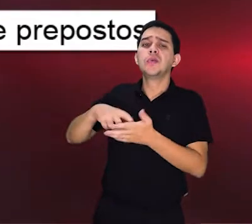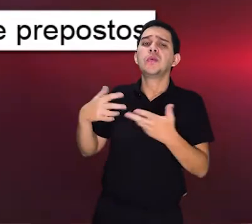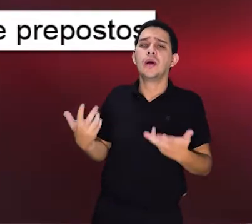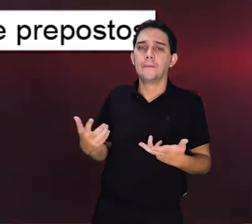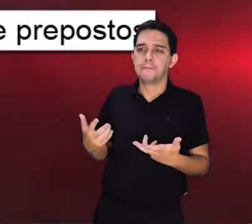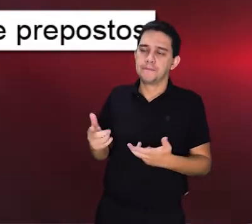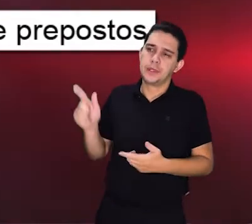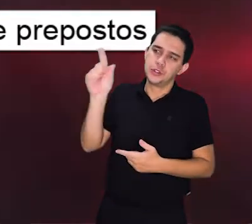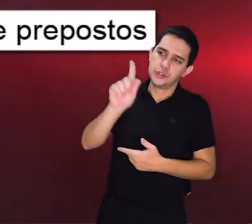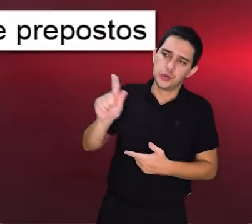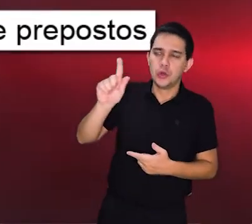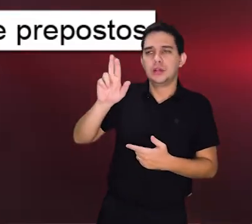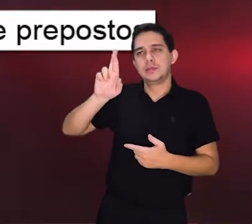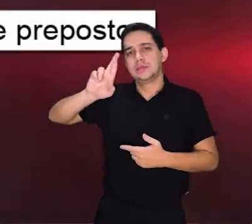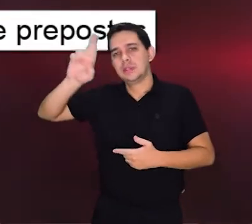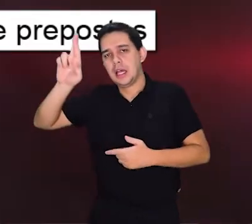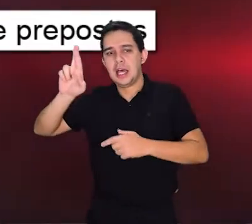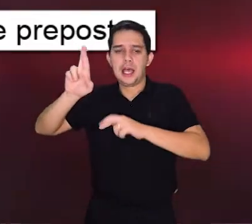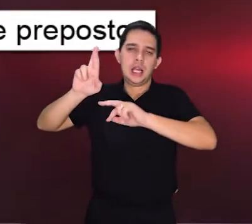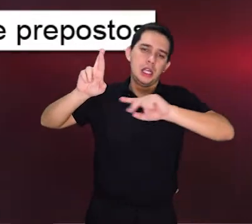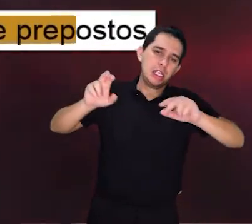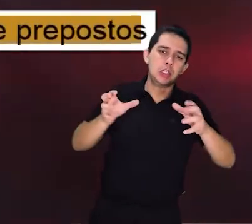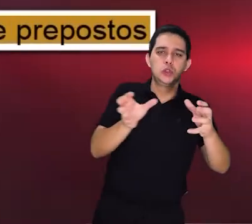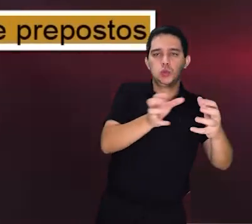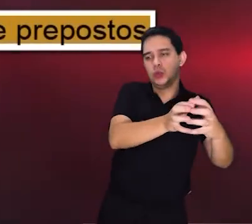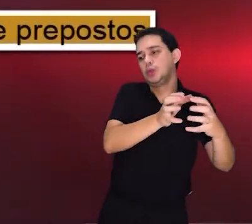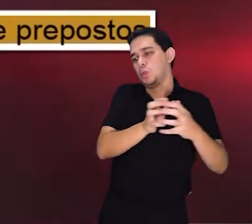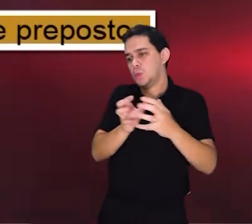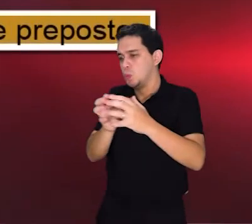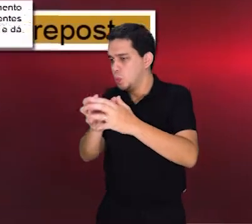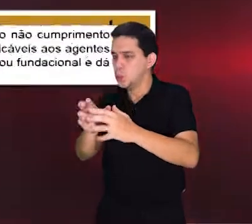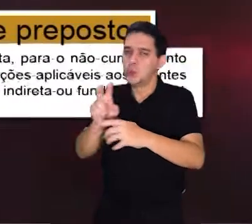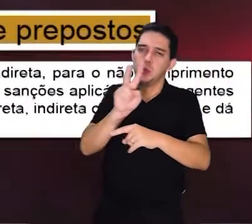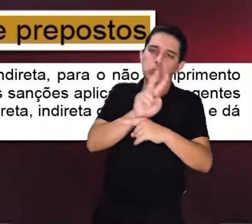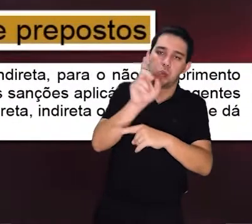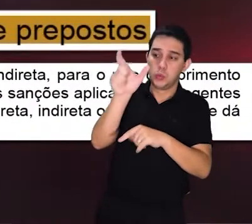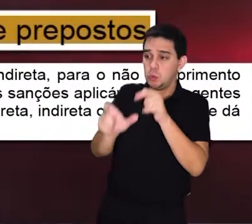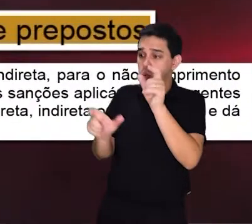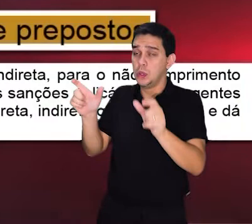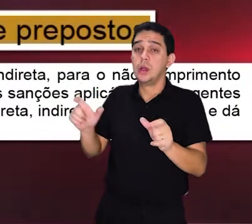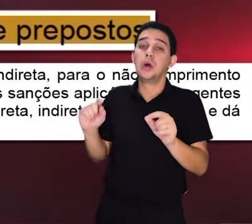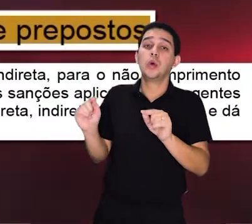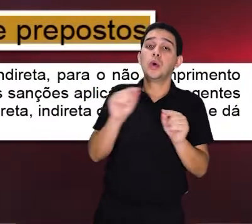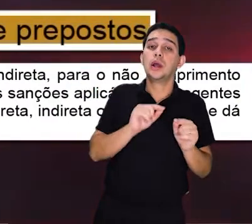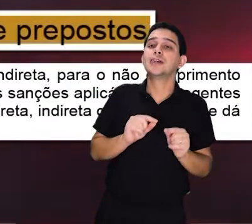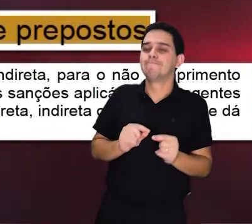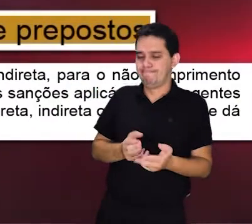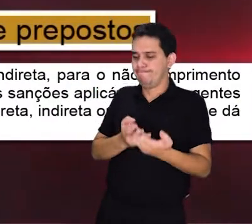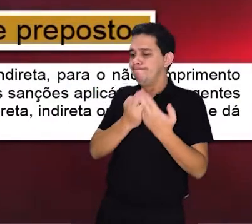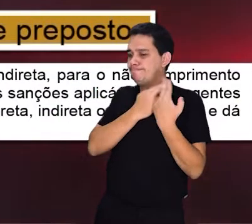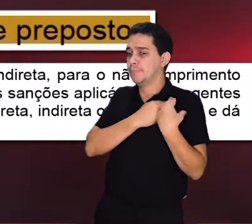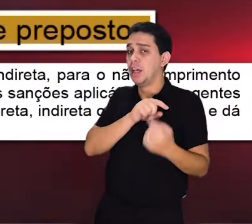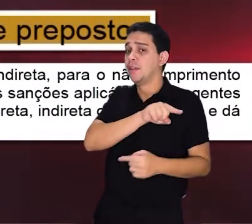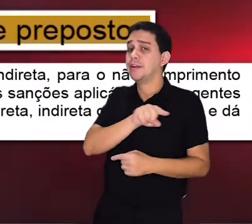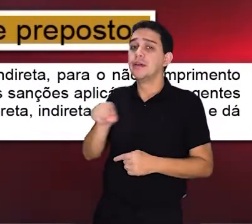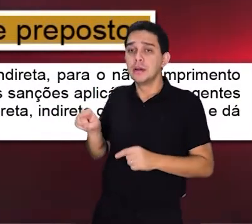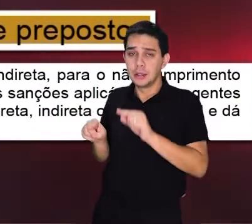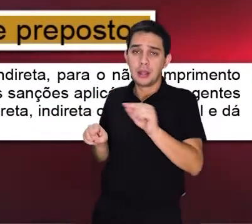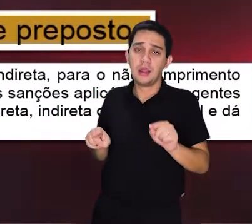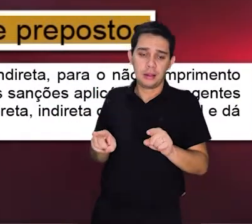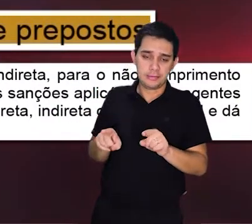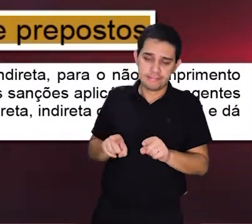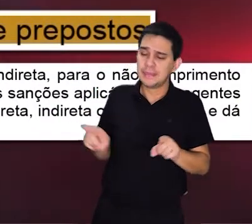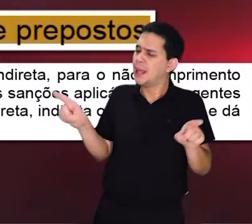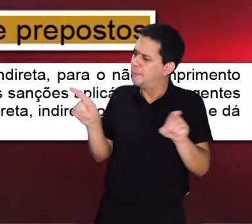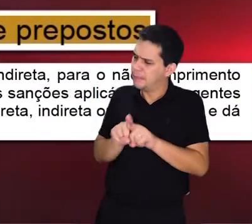são sujeitos gestores, operadores, prepostos, entidades, todos eles estão sujeitos à responsabilização.